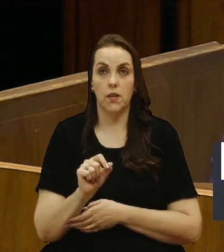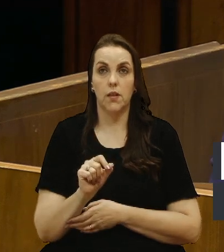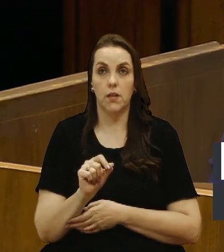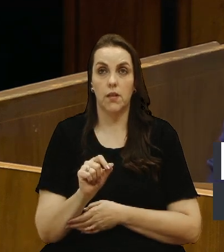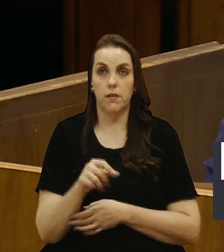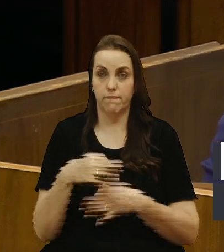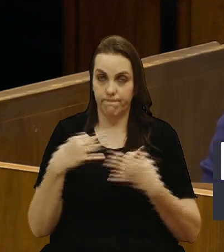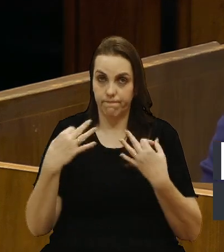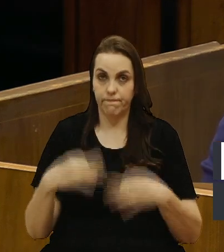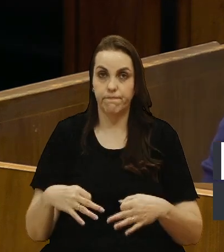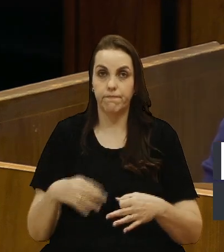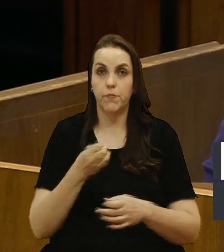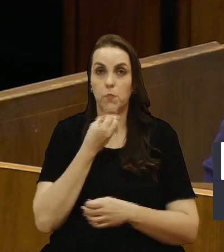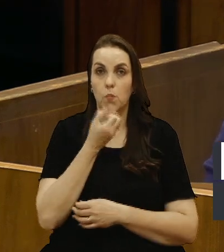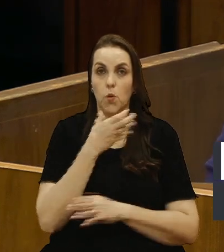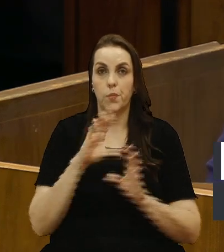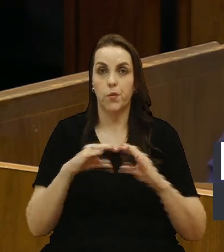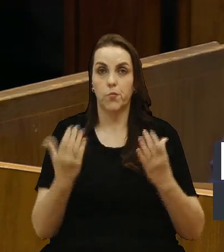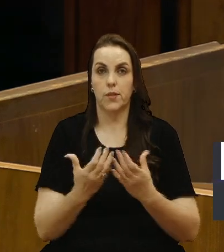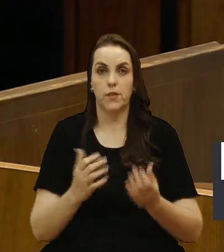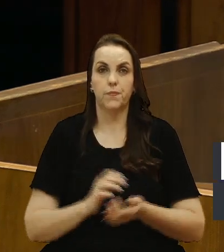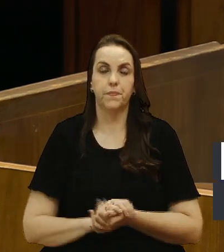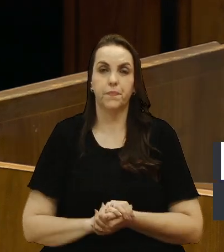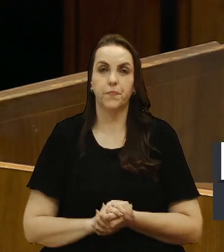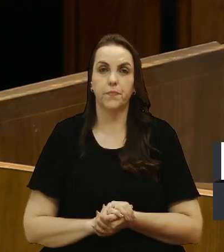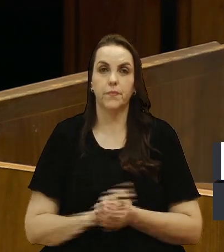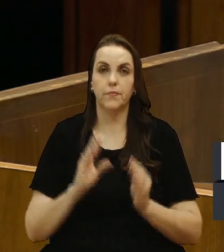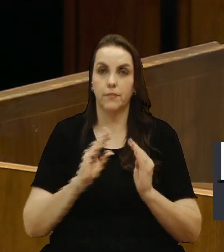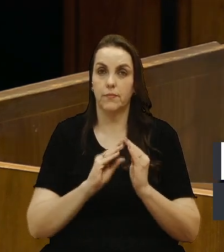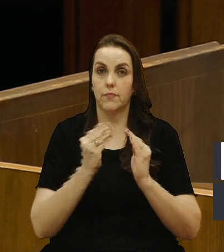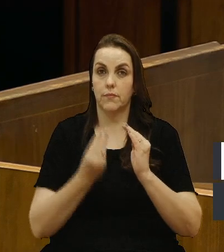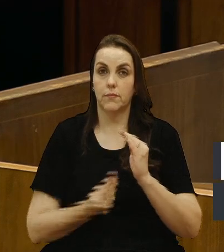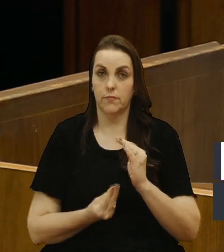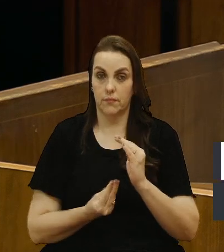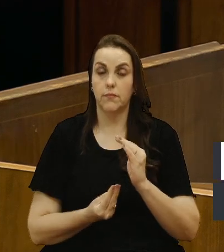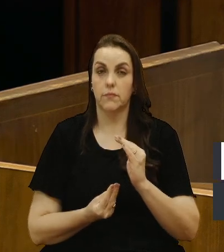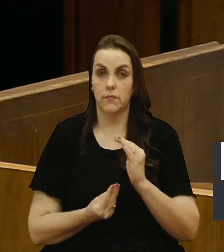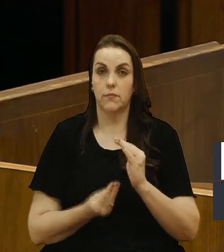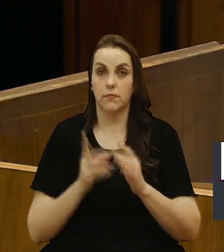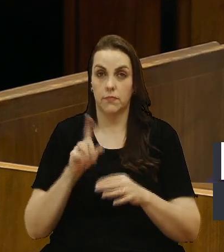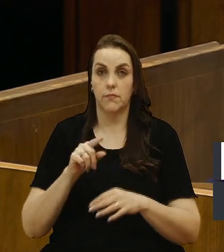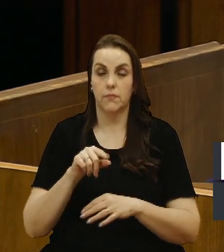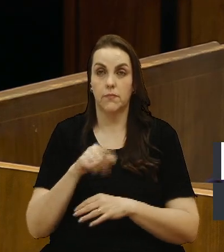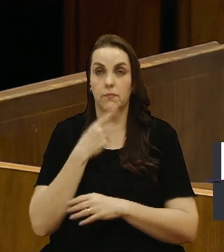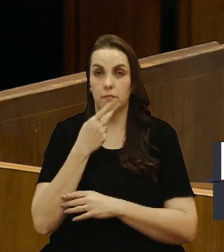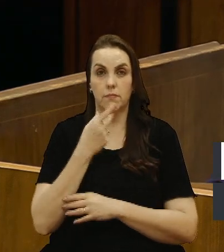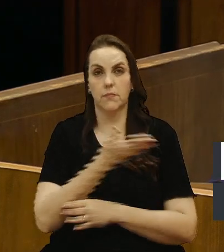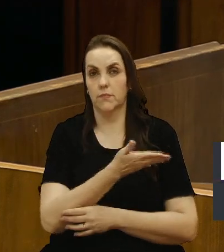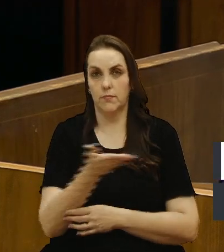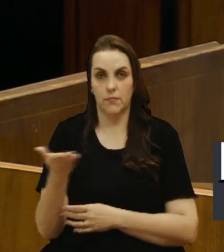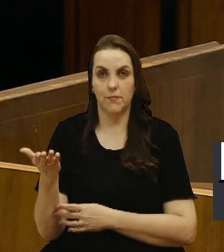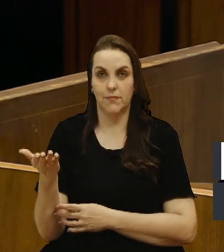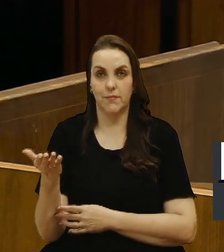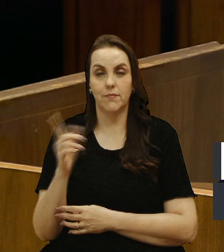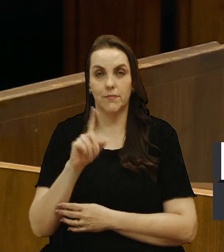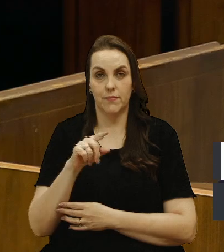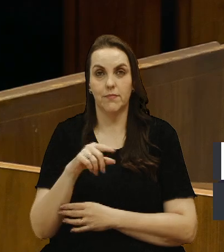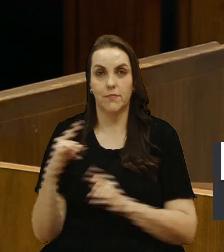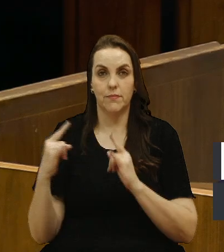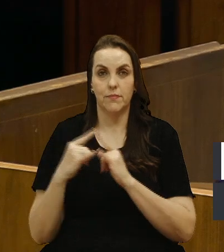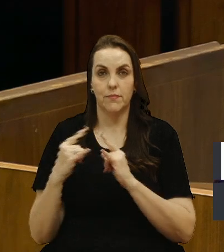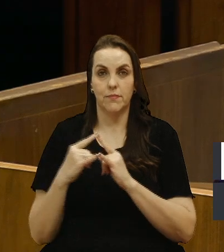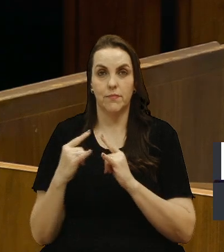algo de bom para a nossa comunidade. O SAMAI, como já bem mencionado aqui por todos, é uma